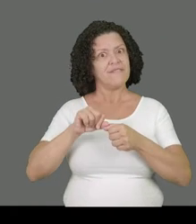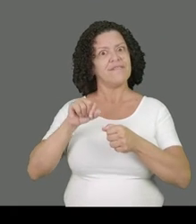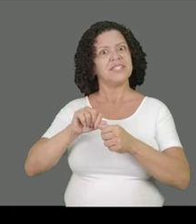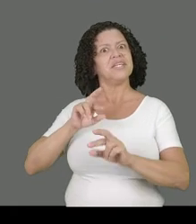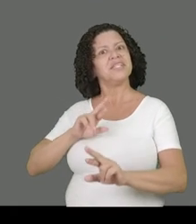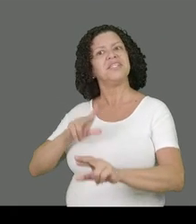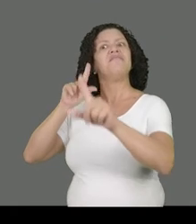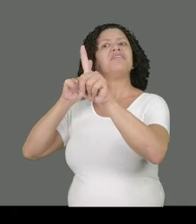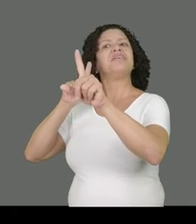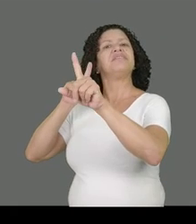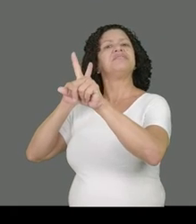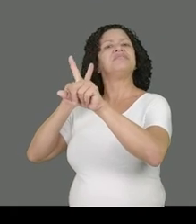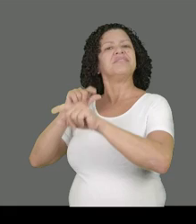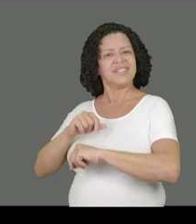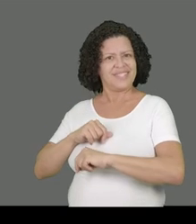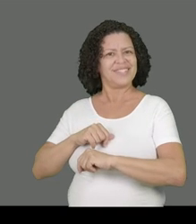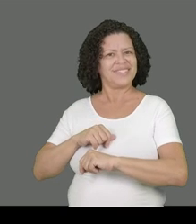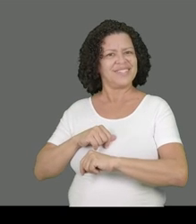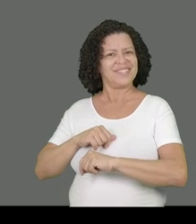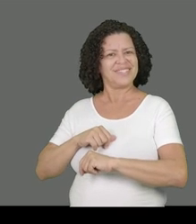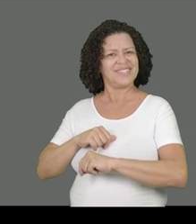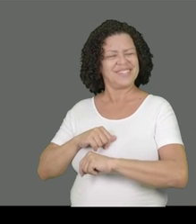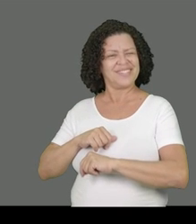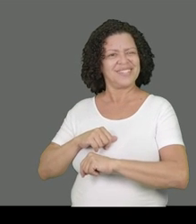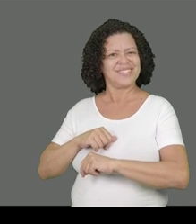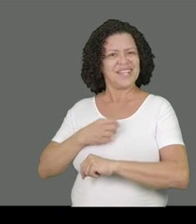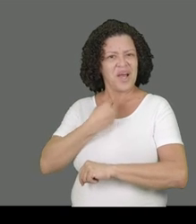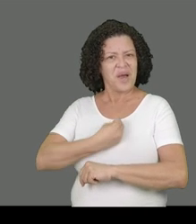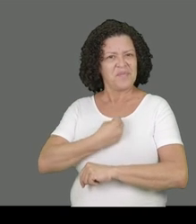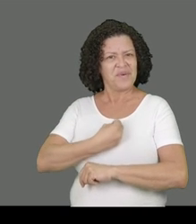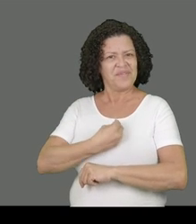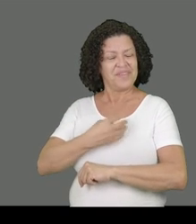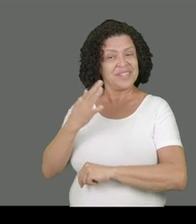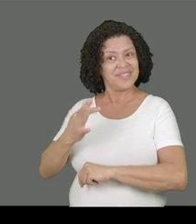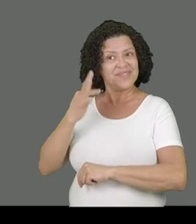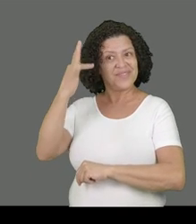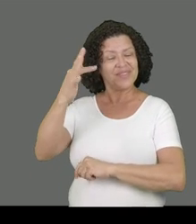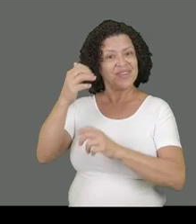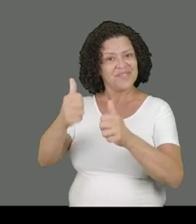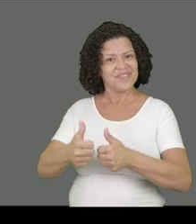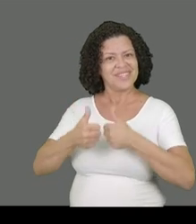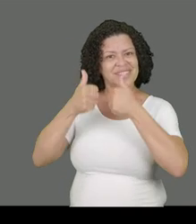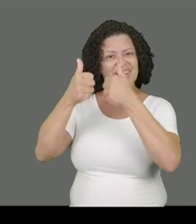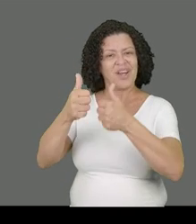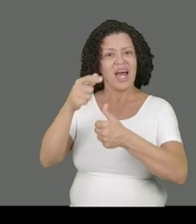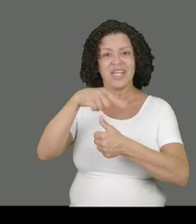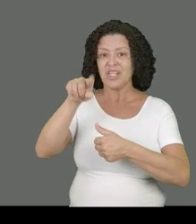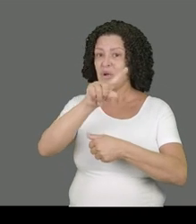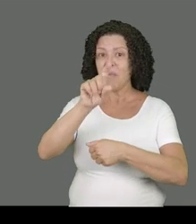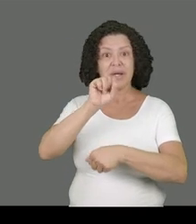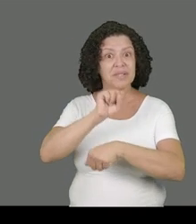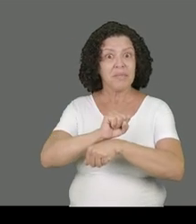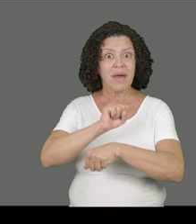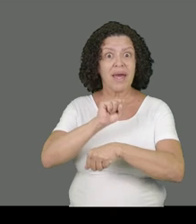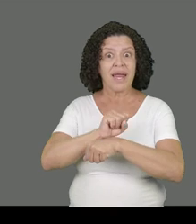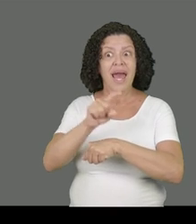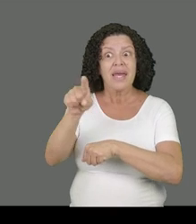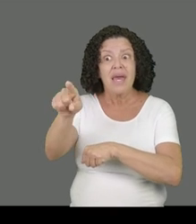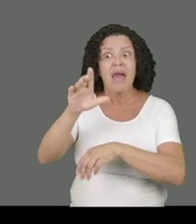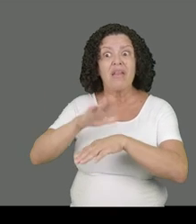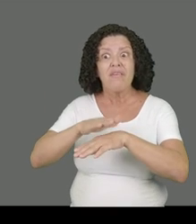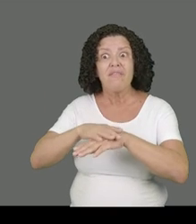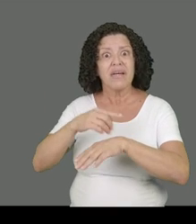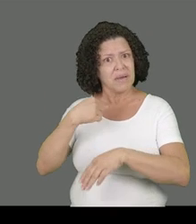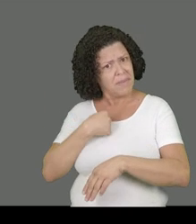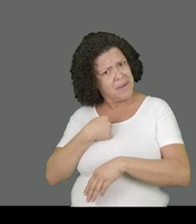de fazer diferente, em busca de uma existência melhor, nós não podemos